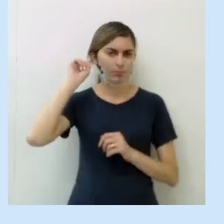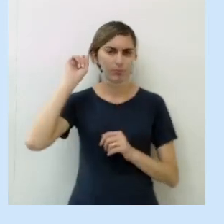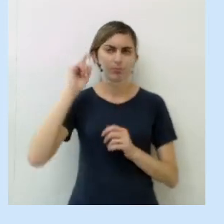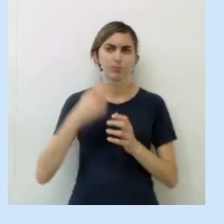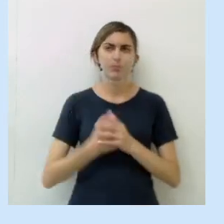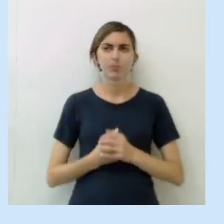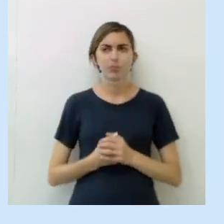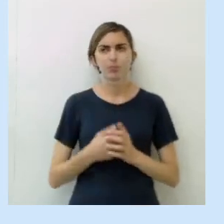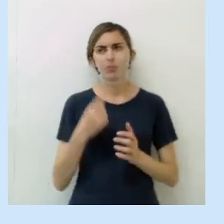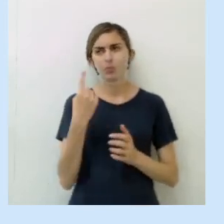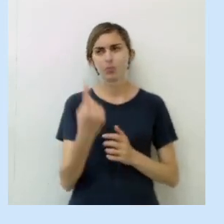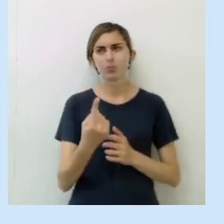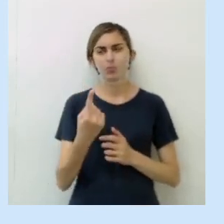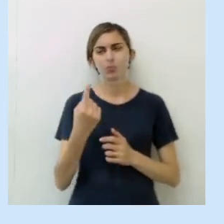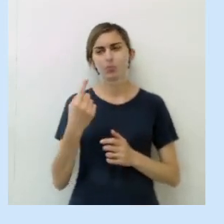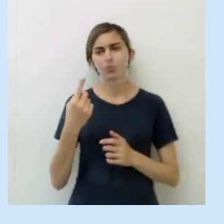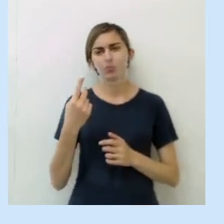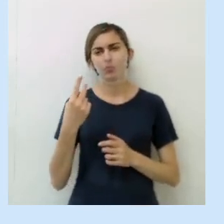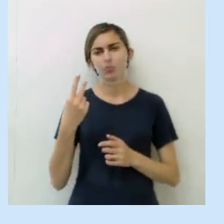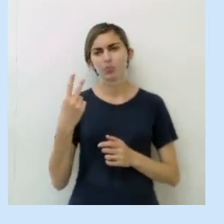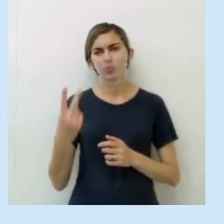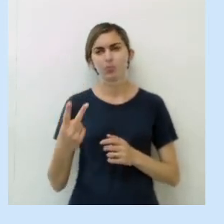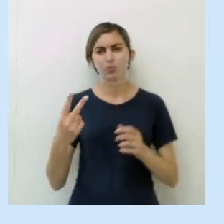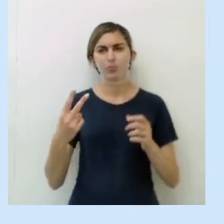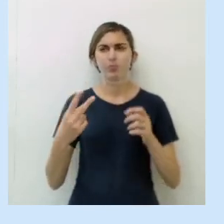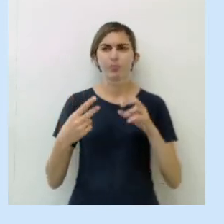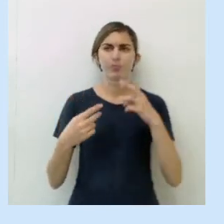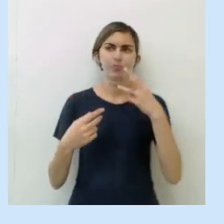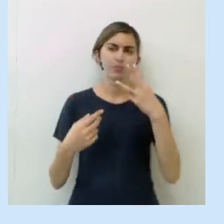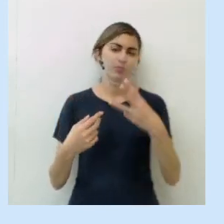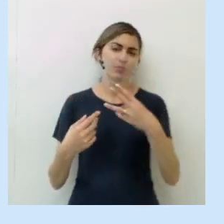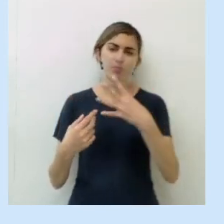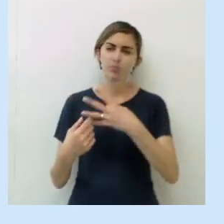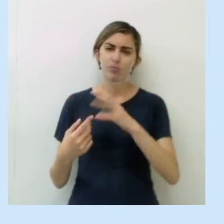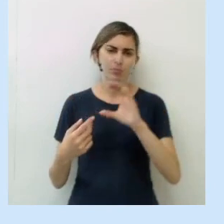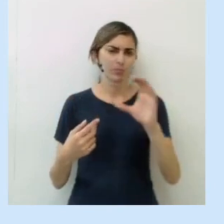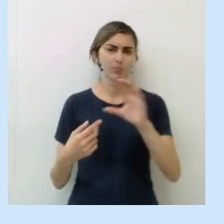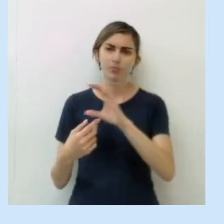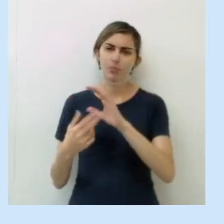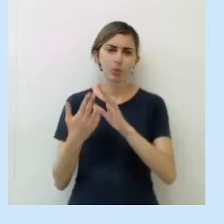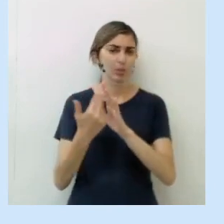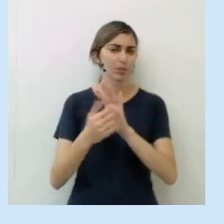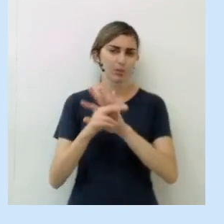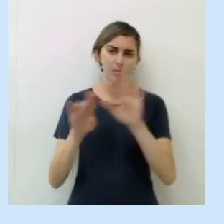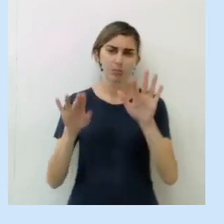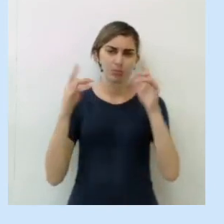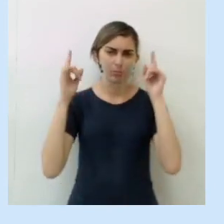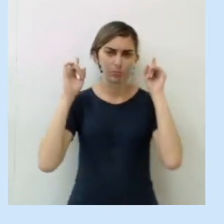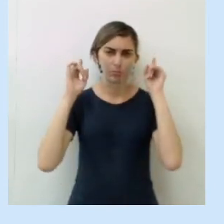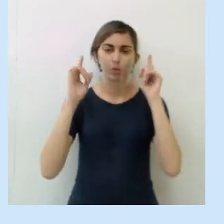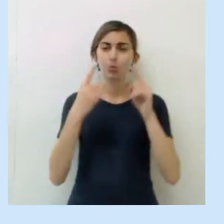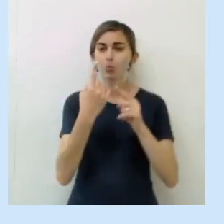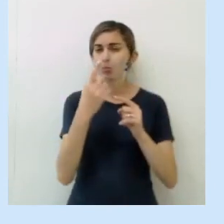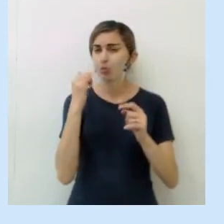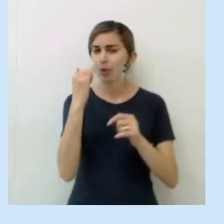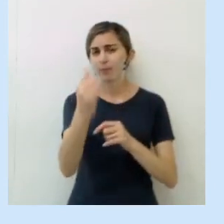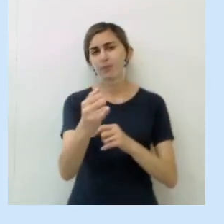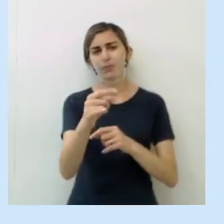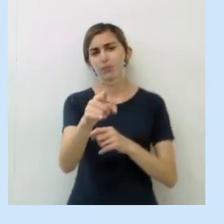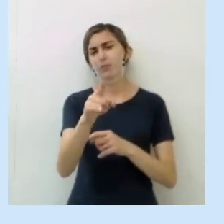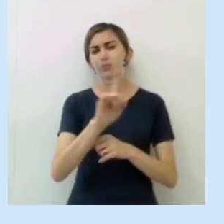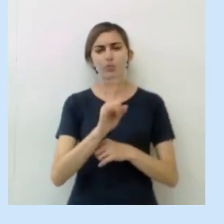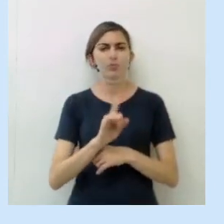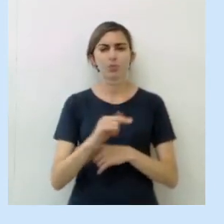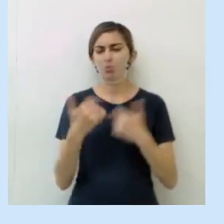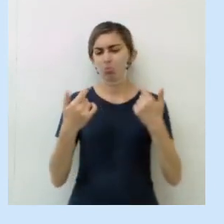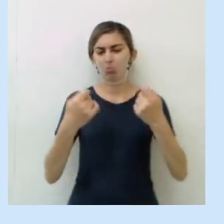aqui. 1, 2, dupla ligação, 3, 4, pronto. Desenho assim. Só que aí não diz para você lá, até porque